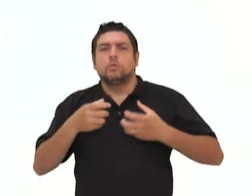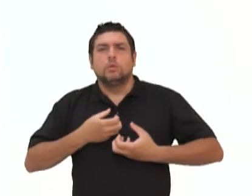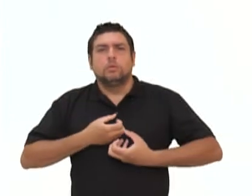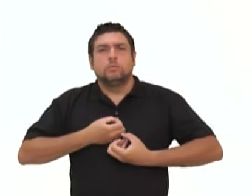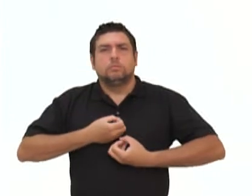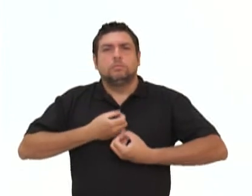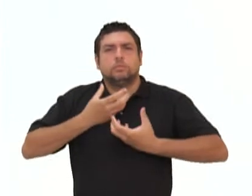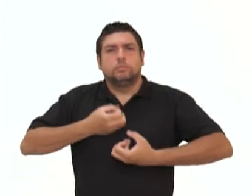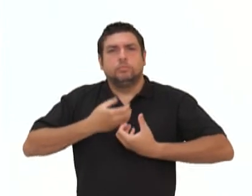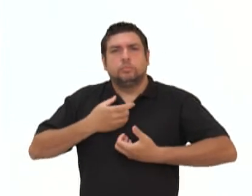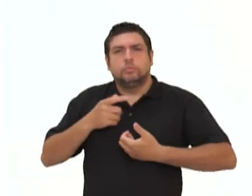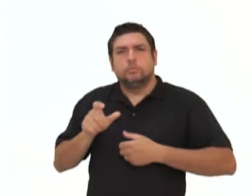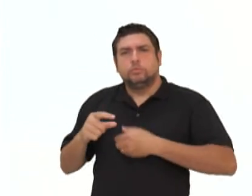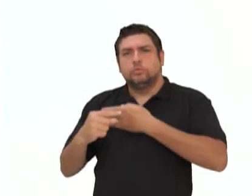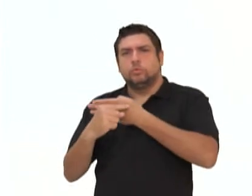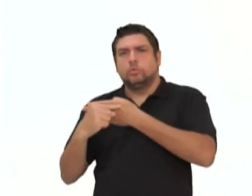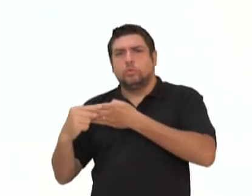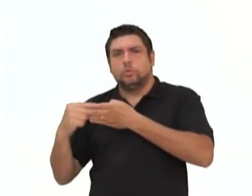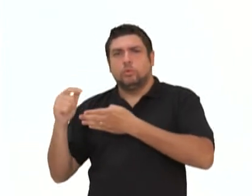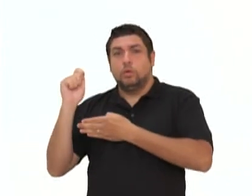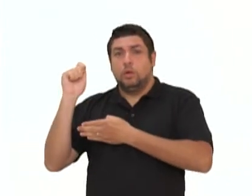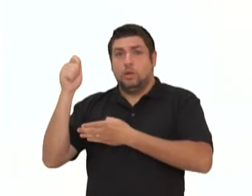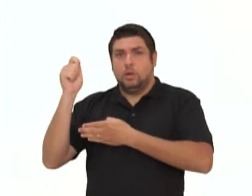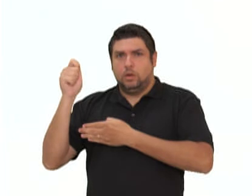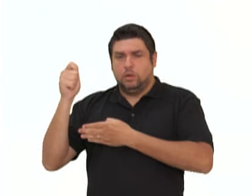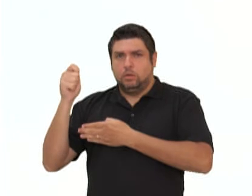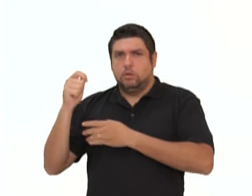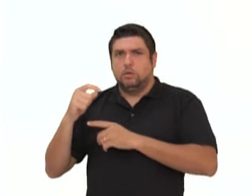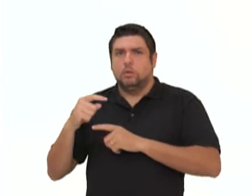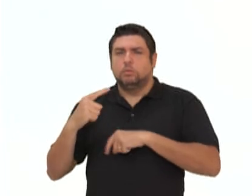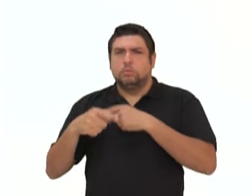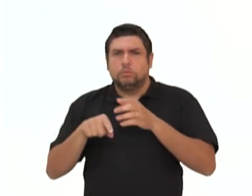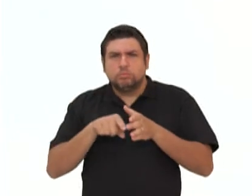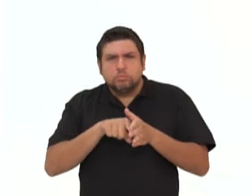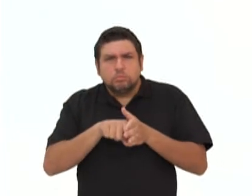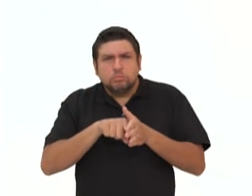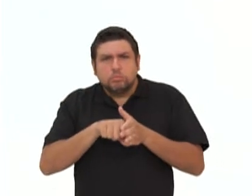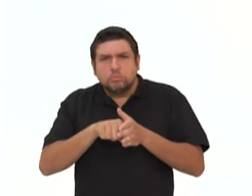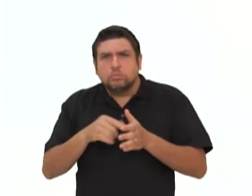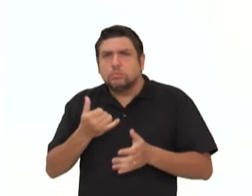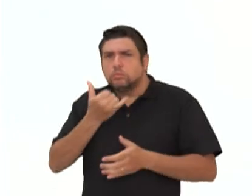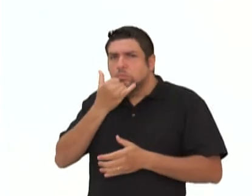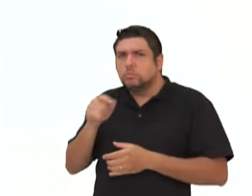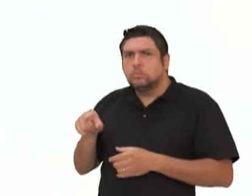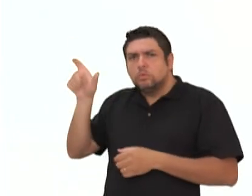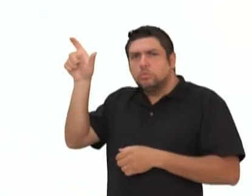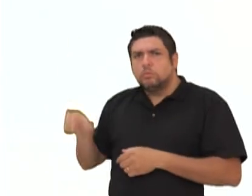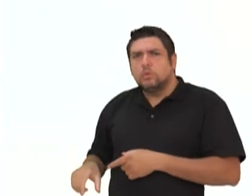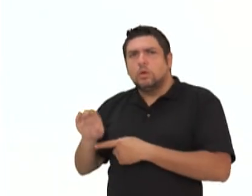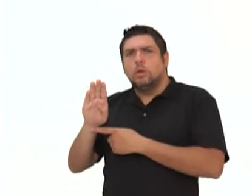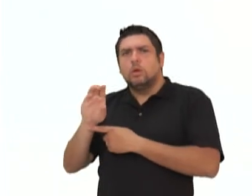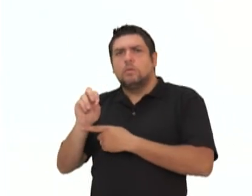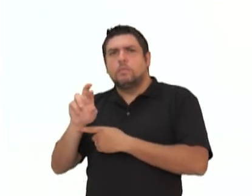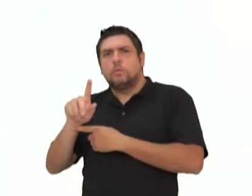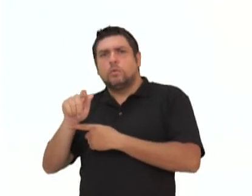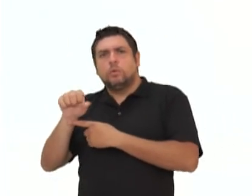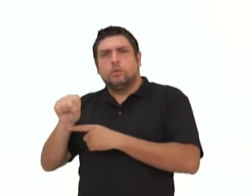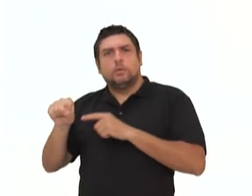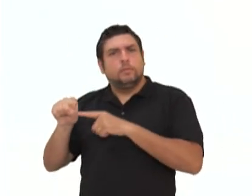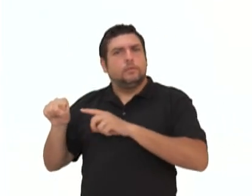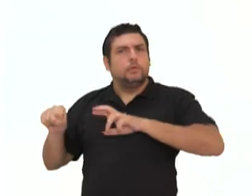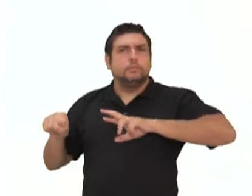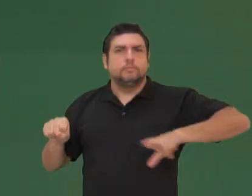escritor argentino, Borges, e depois foi constatado que não tinha nada de Borges, não é mesmo? E que é de uma